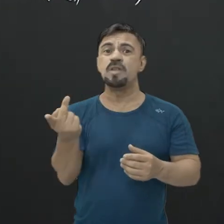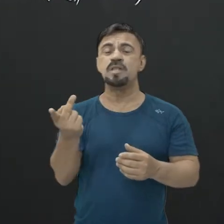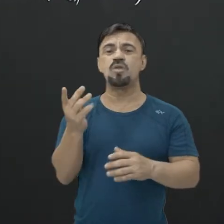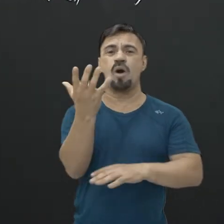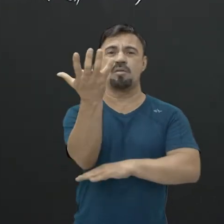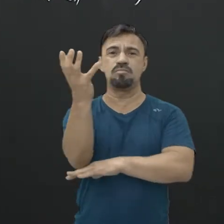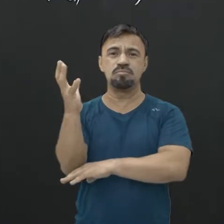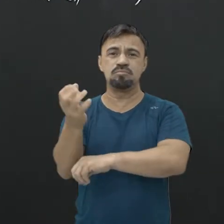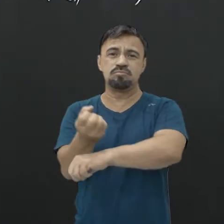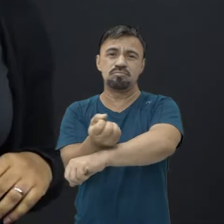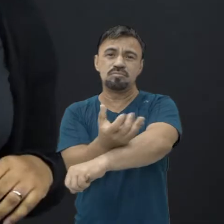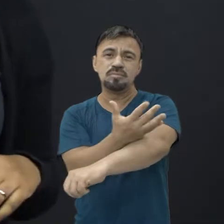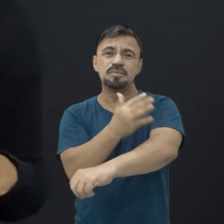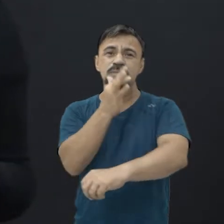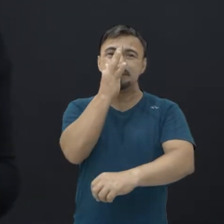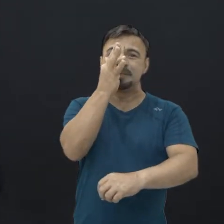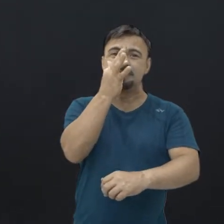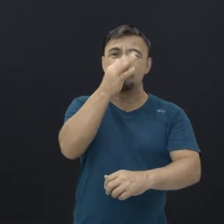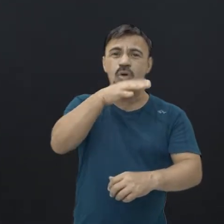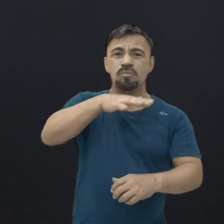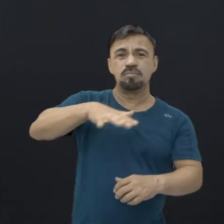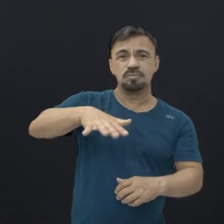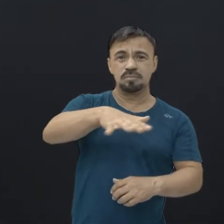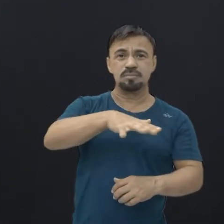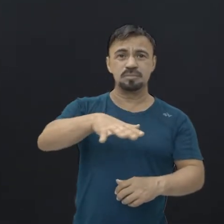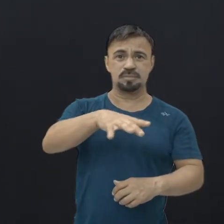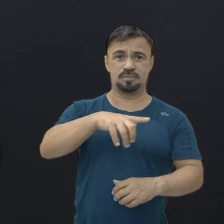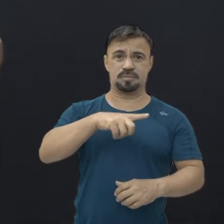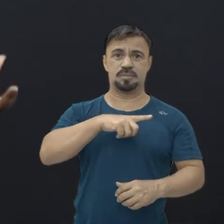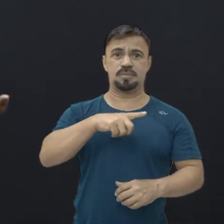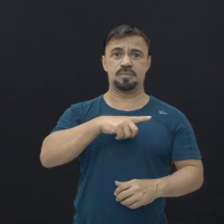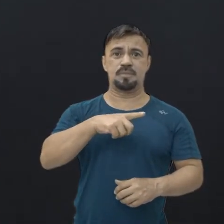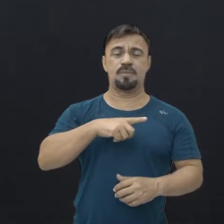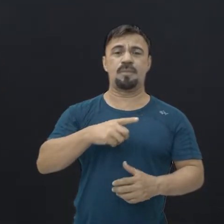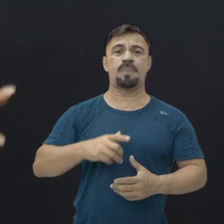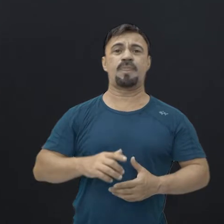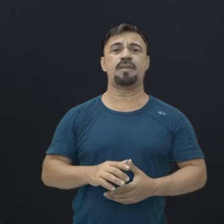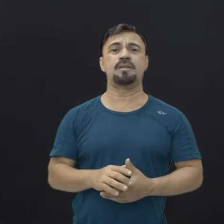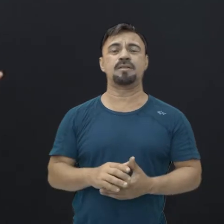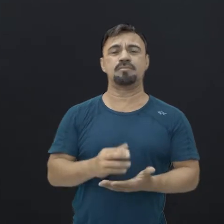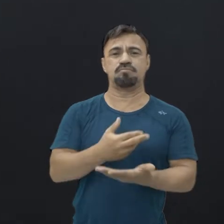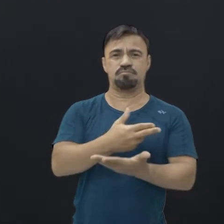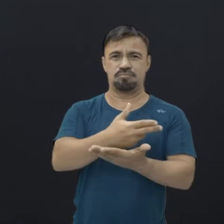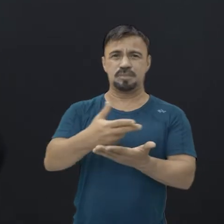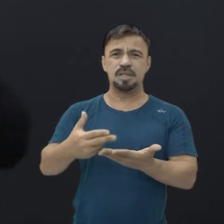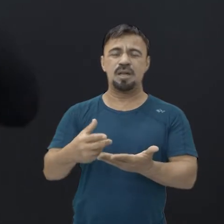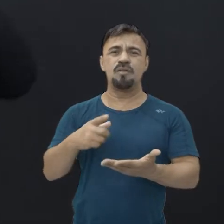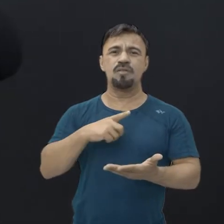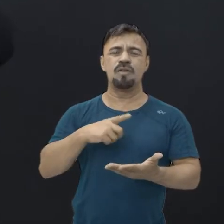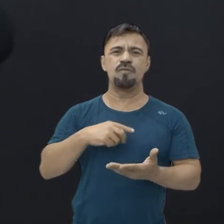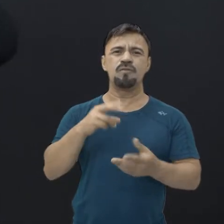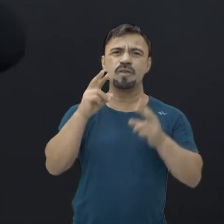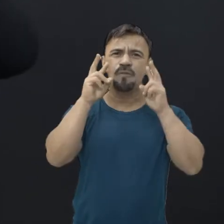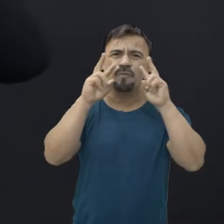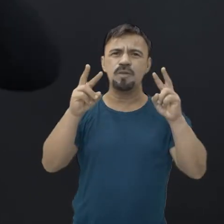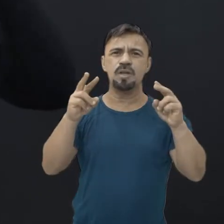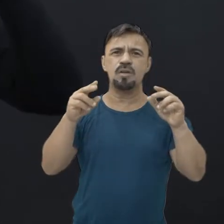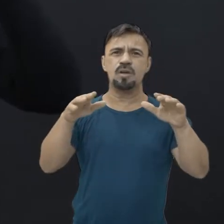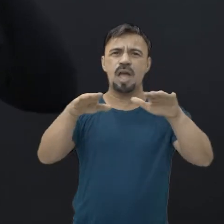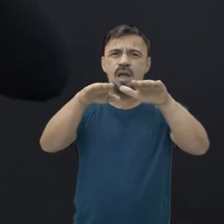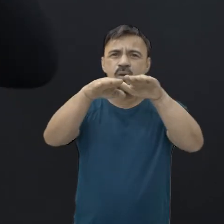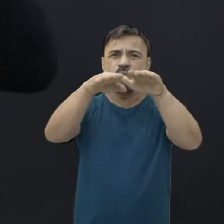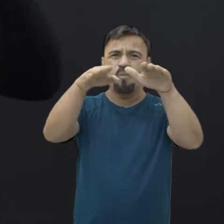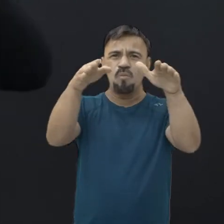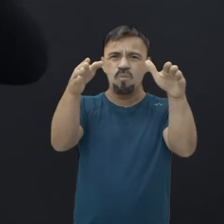jardim botânico, alguns locais onde há produção aí de flores, de plantas, você pode ter visto uma estufa, que é uma